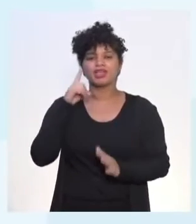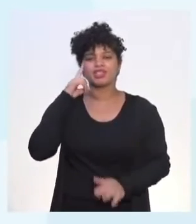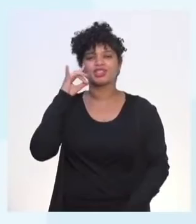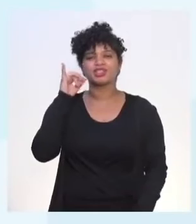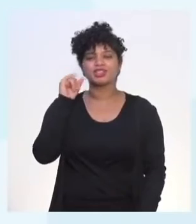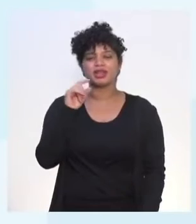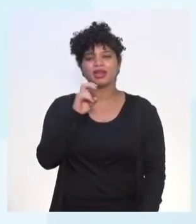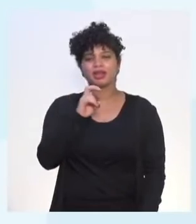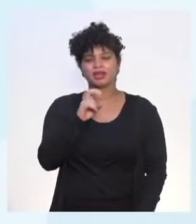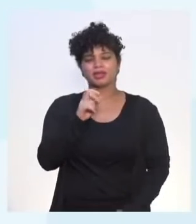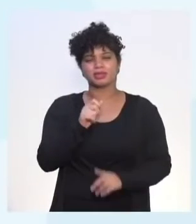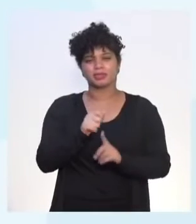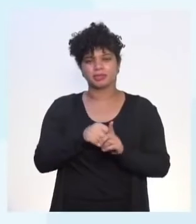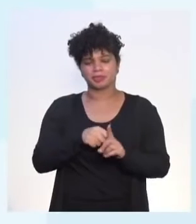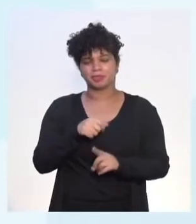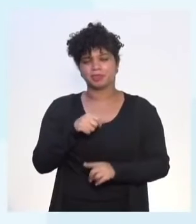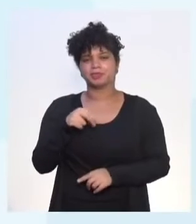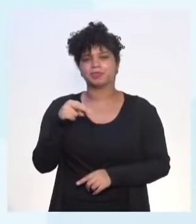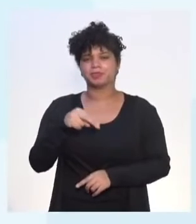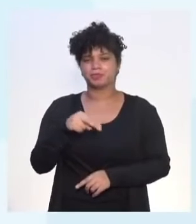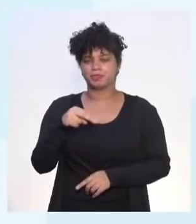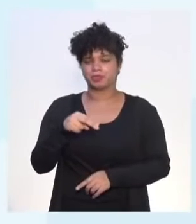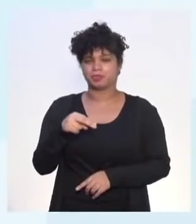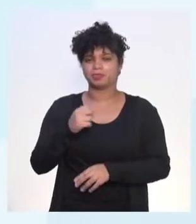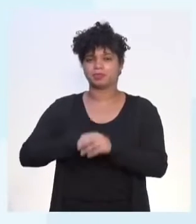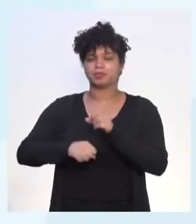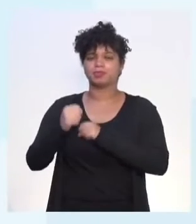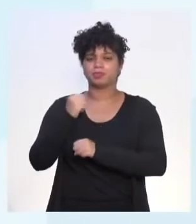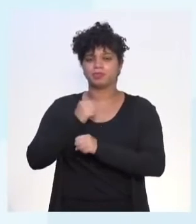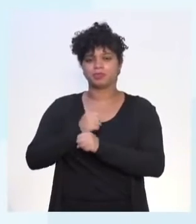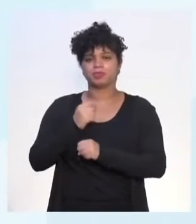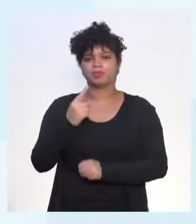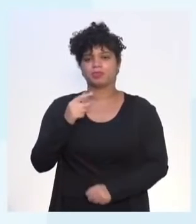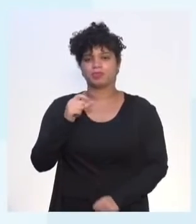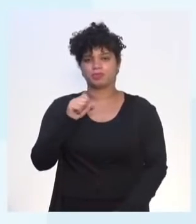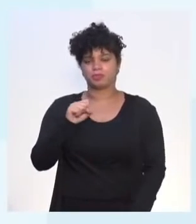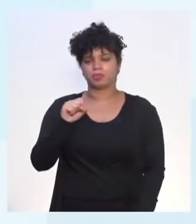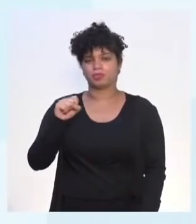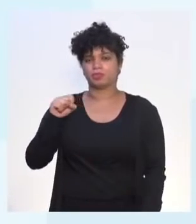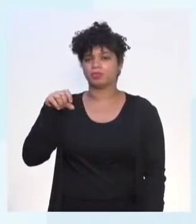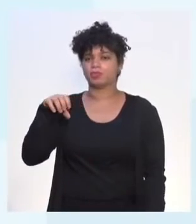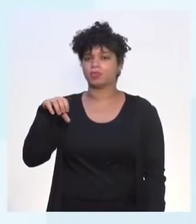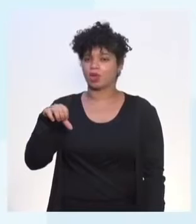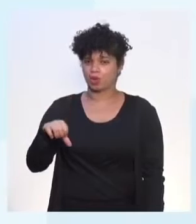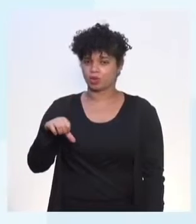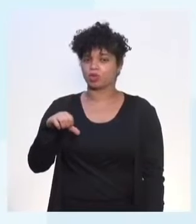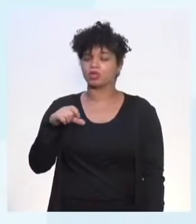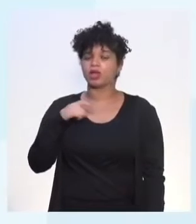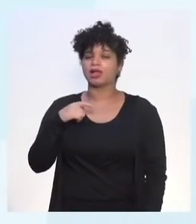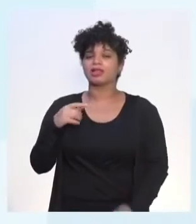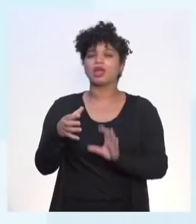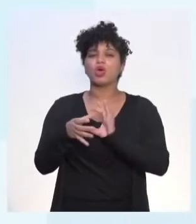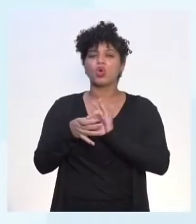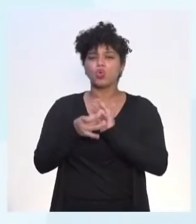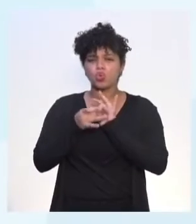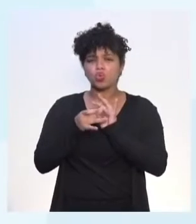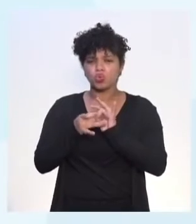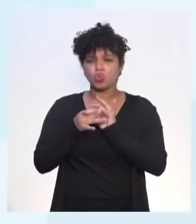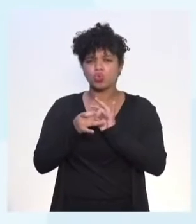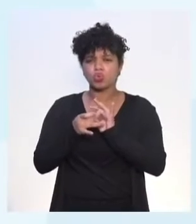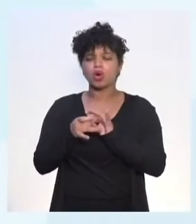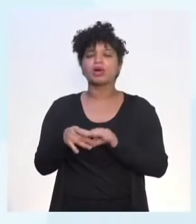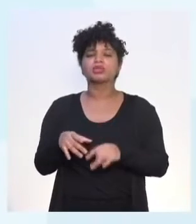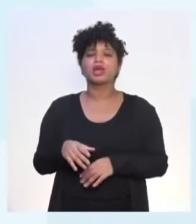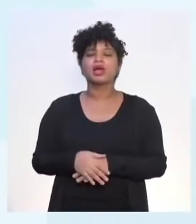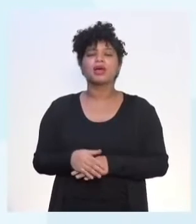novembro de 1889, e constitui-se por união perpétua e indissolúvel das